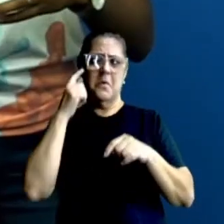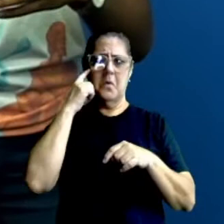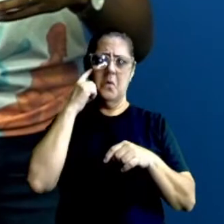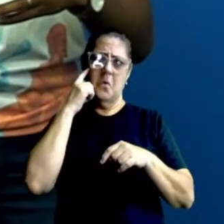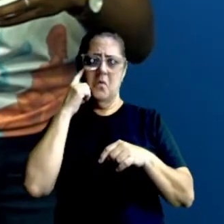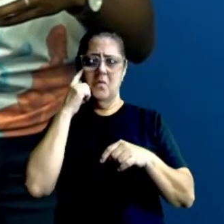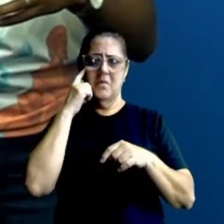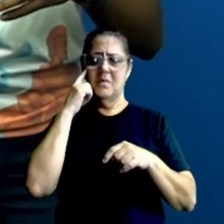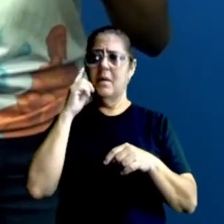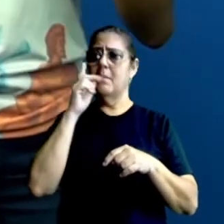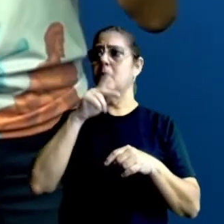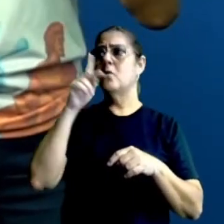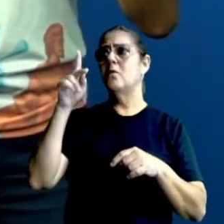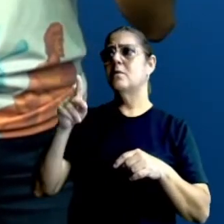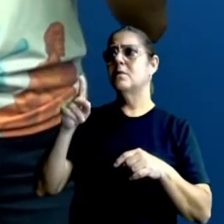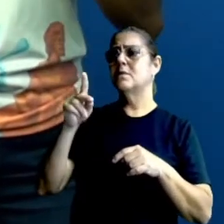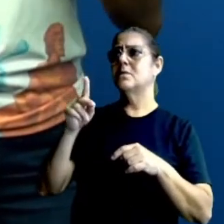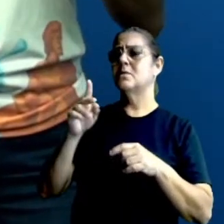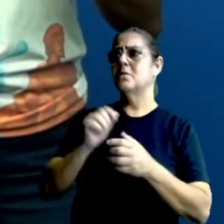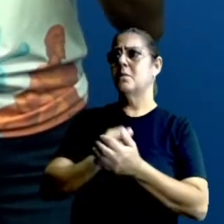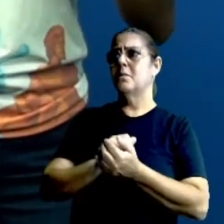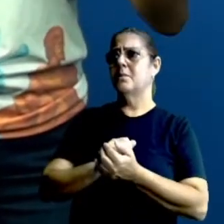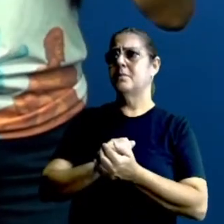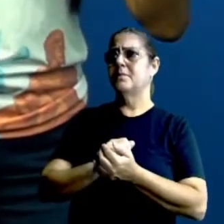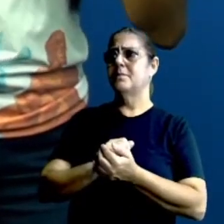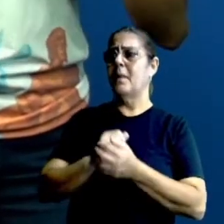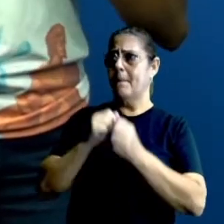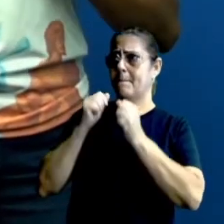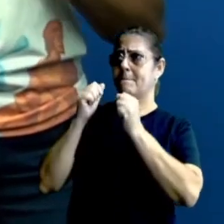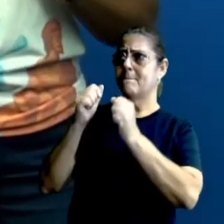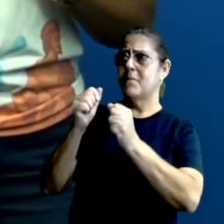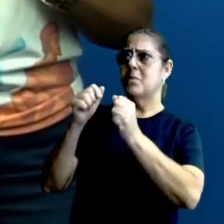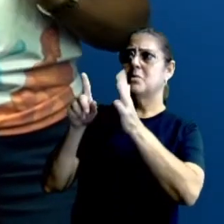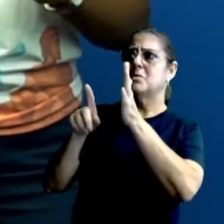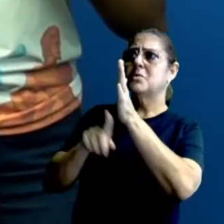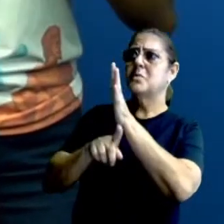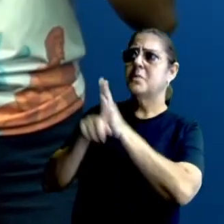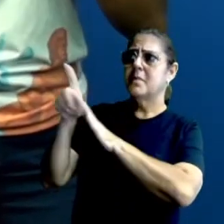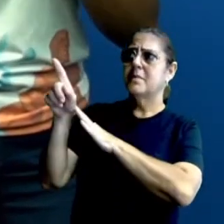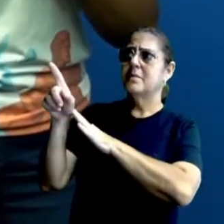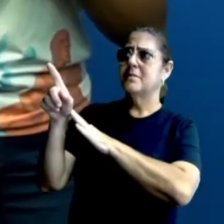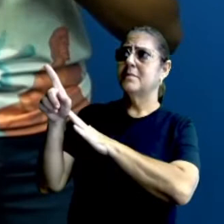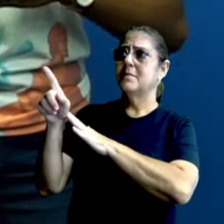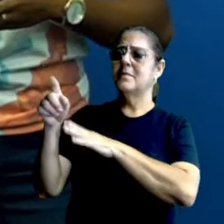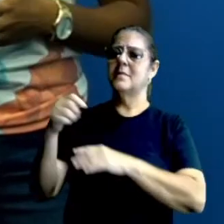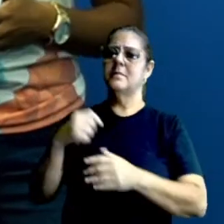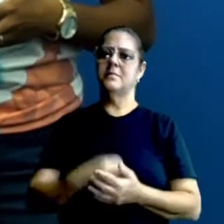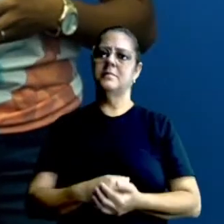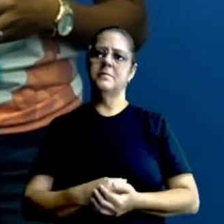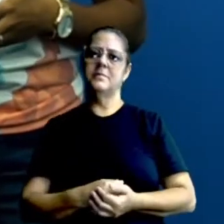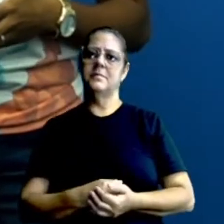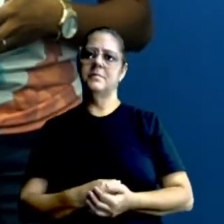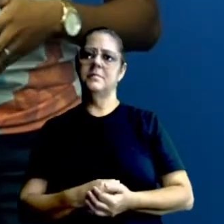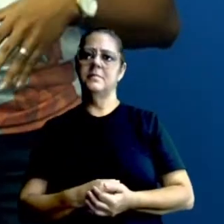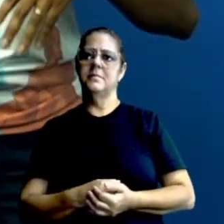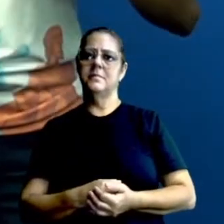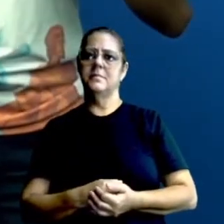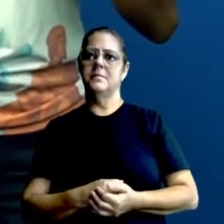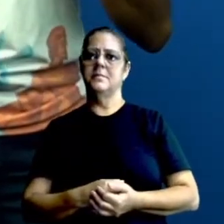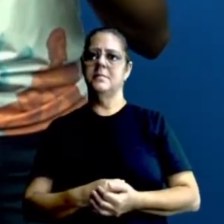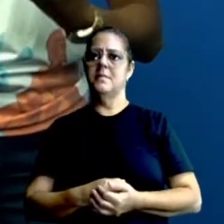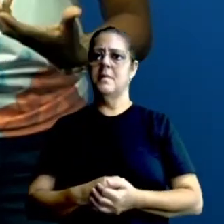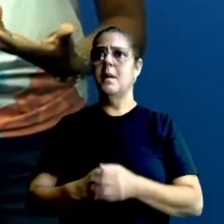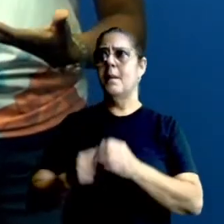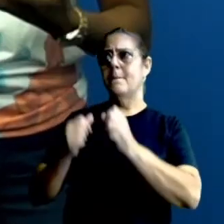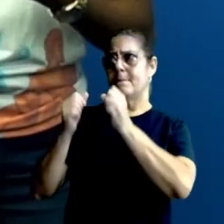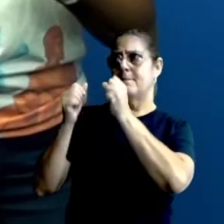dúvidas e você perguntar se eu professor o professor se você pode fazer alguma pergunta e olha como é que você se diz isso em inglês